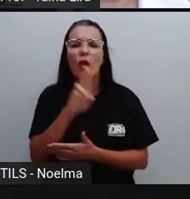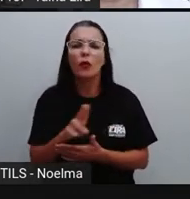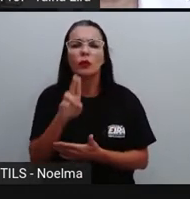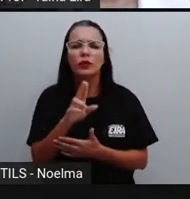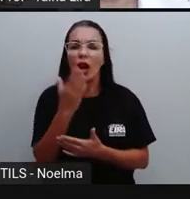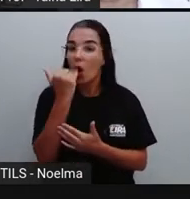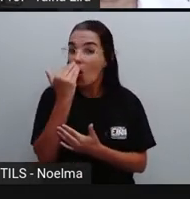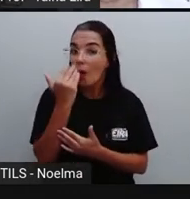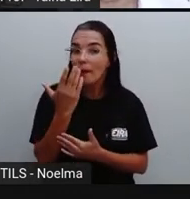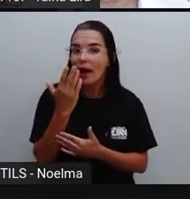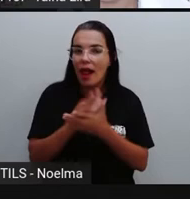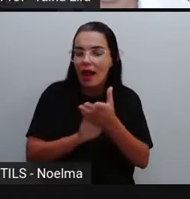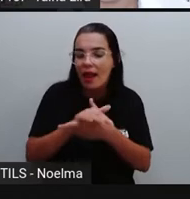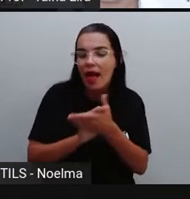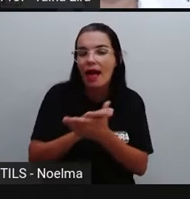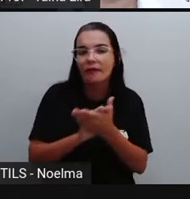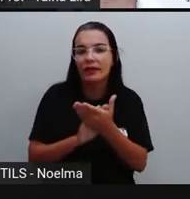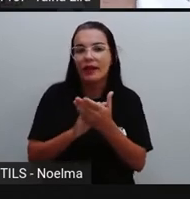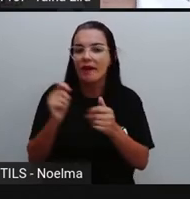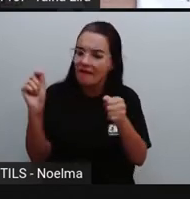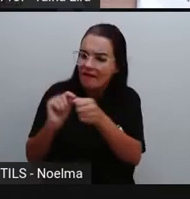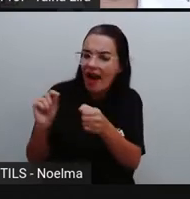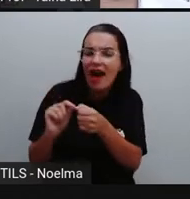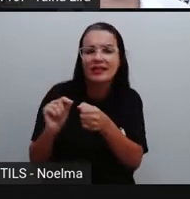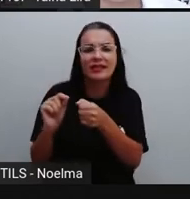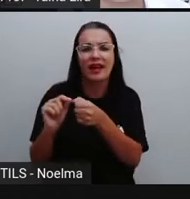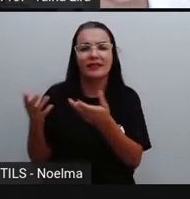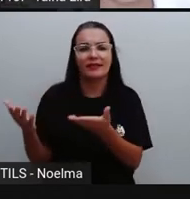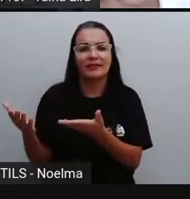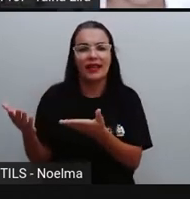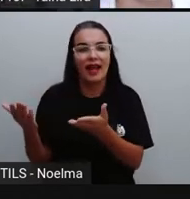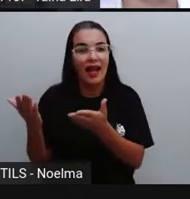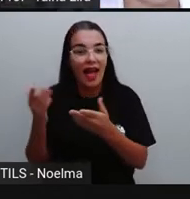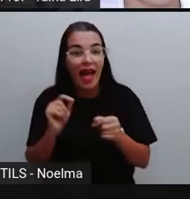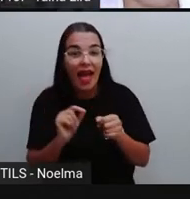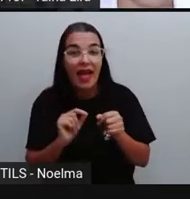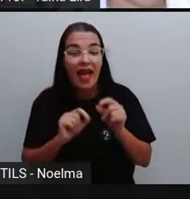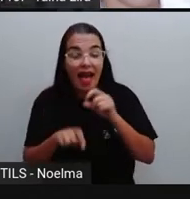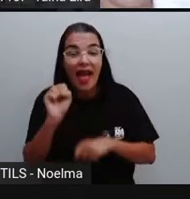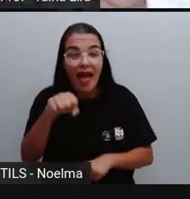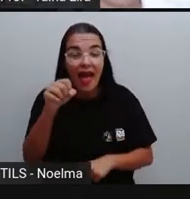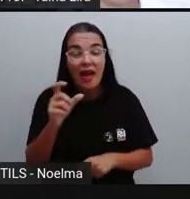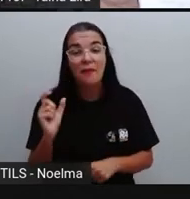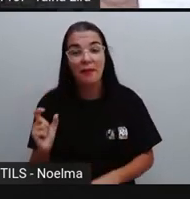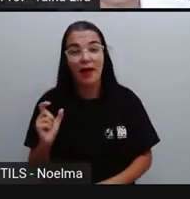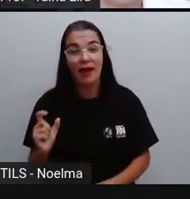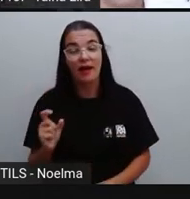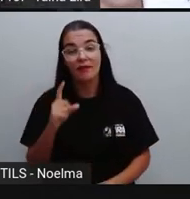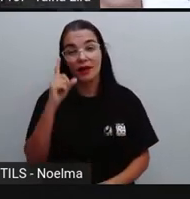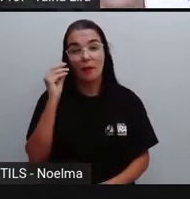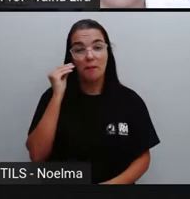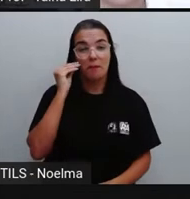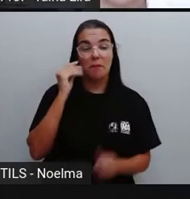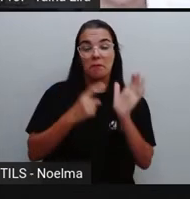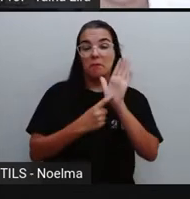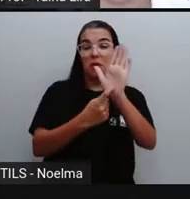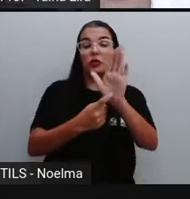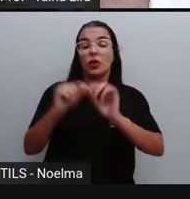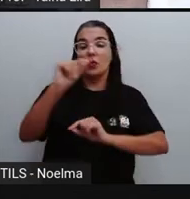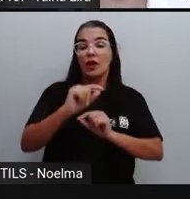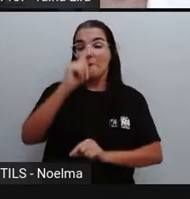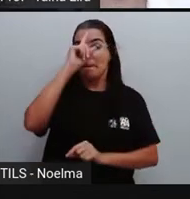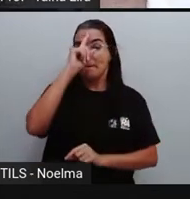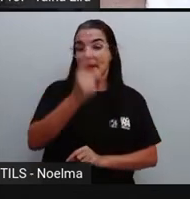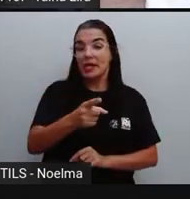use, coma, lave, faça. Essas palavras aí indicam ordem ou pedido, que